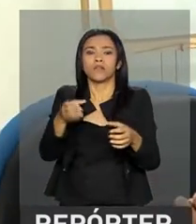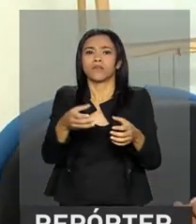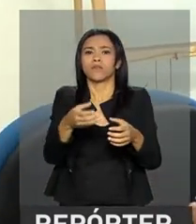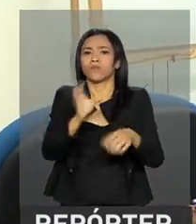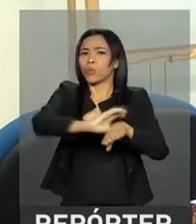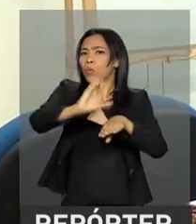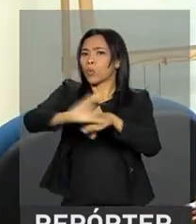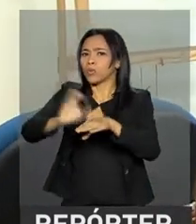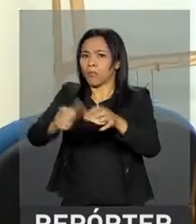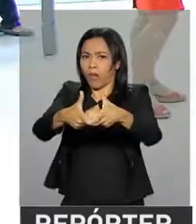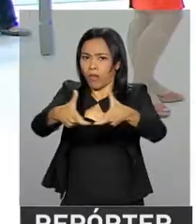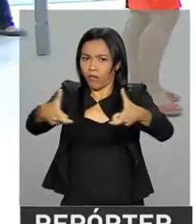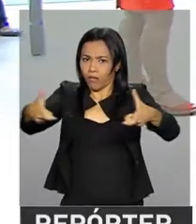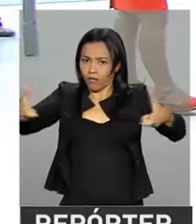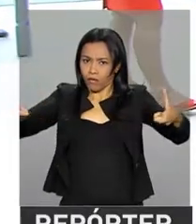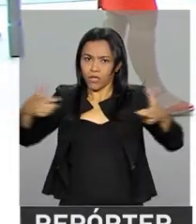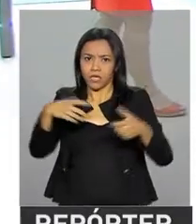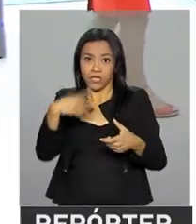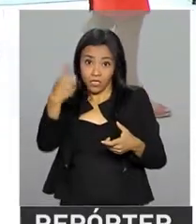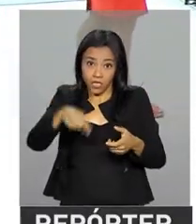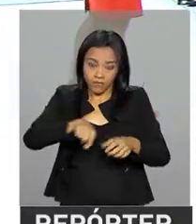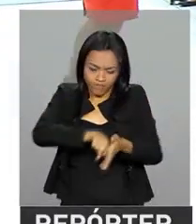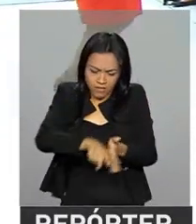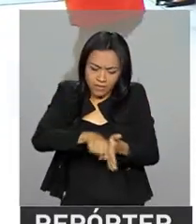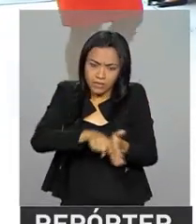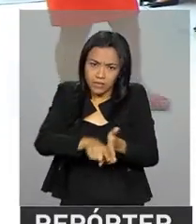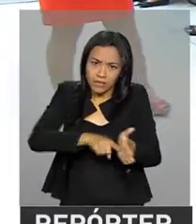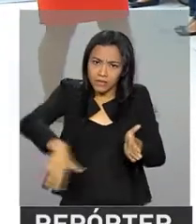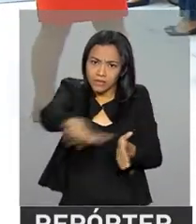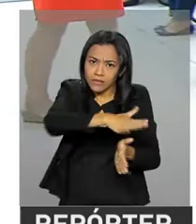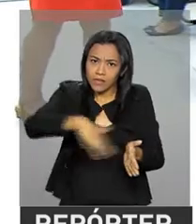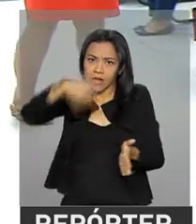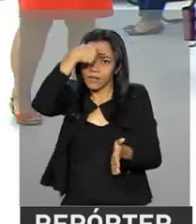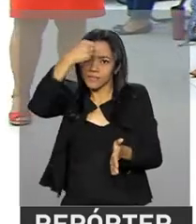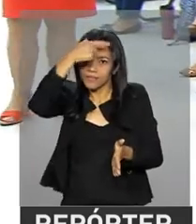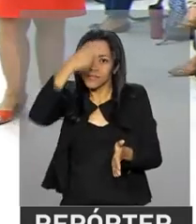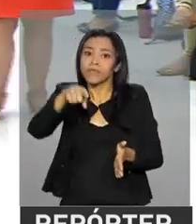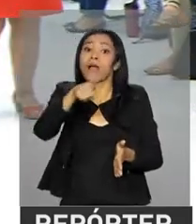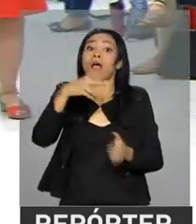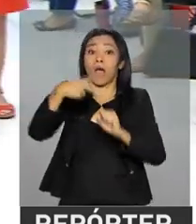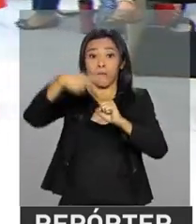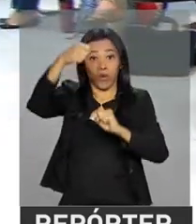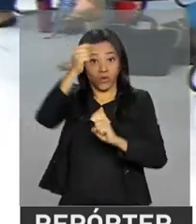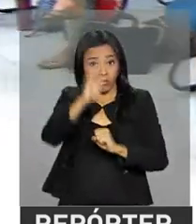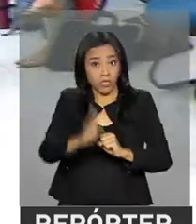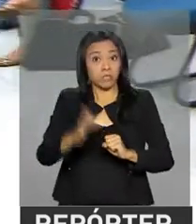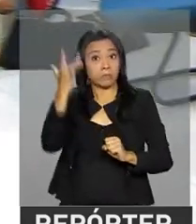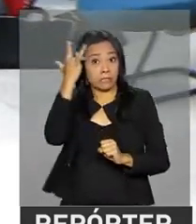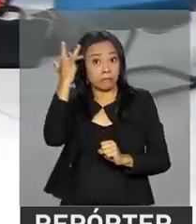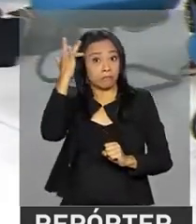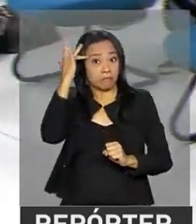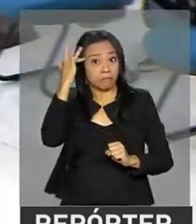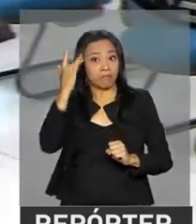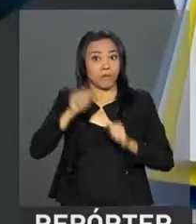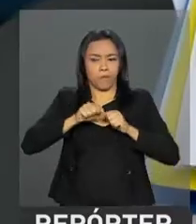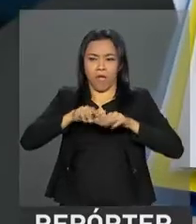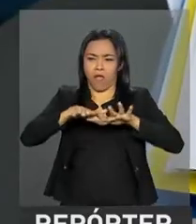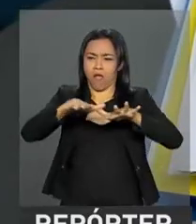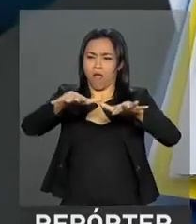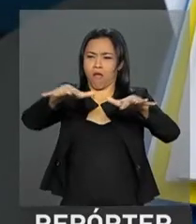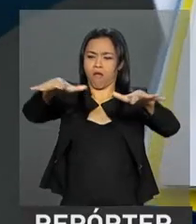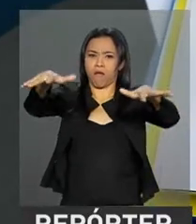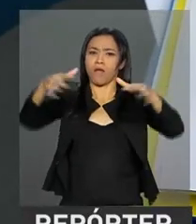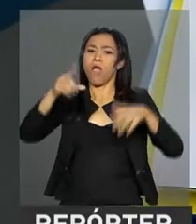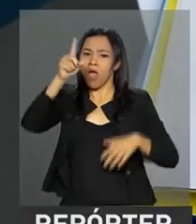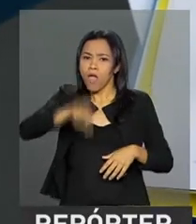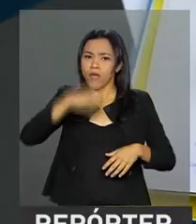maior produção acadêmica a pós graduação brasileira tem avançado em qualidade e também escala é